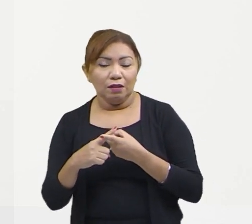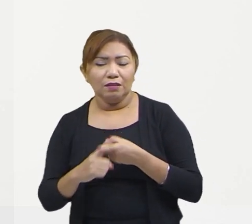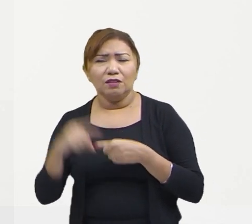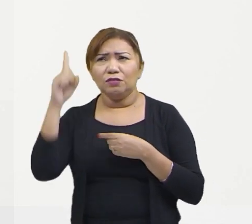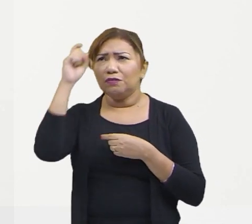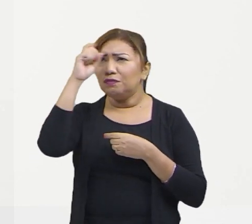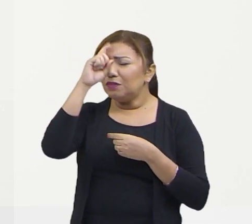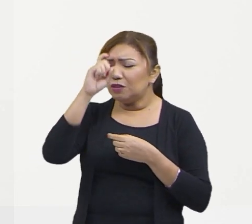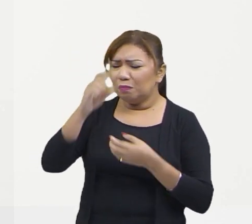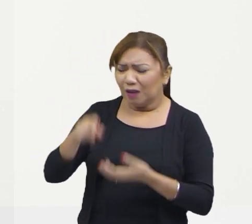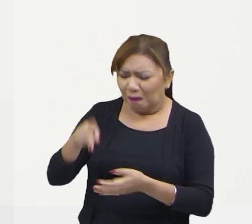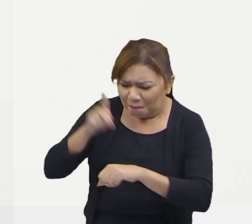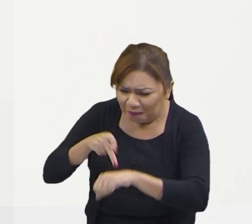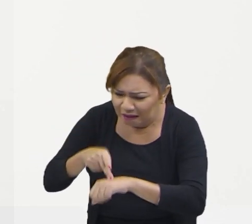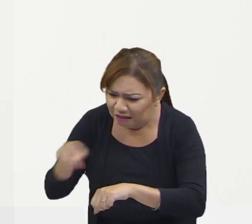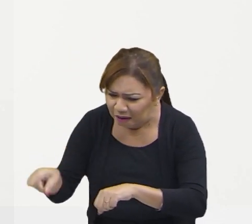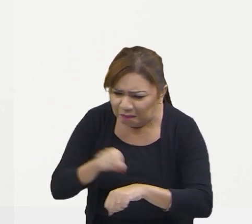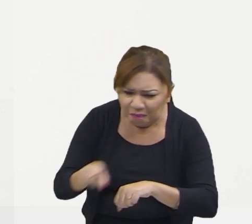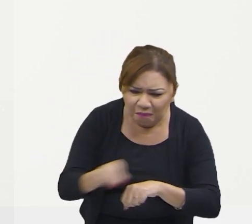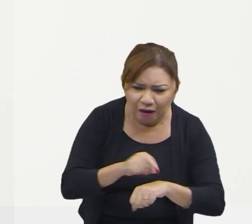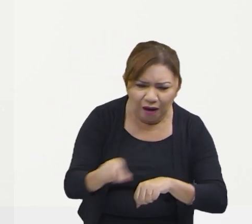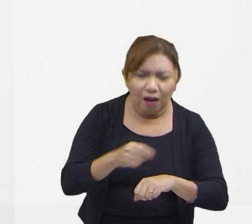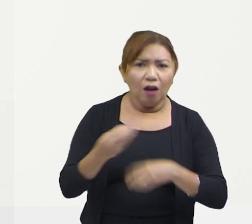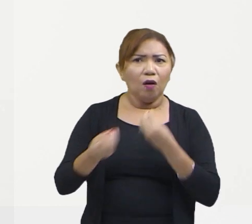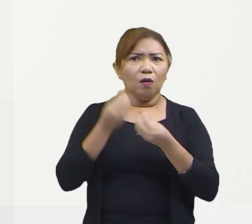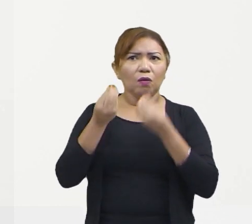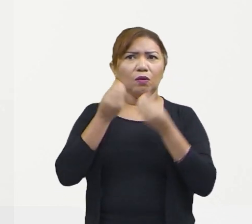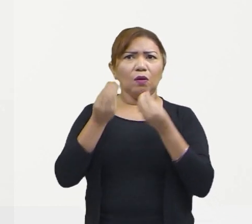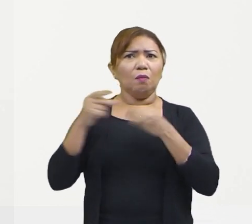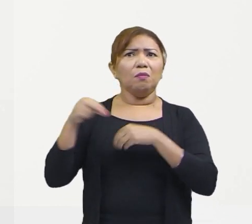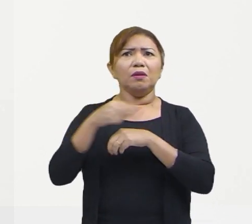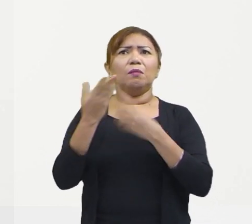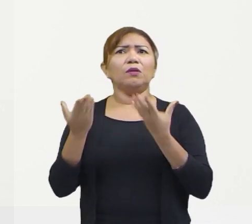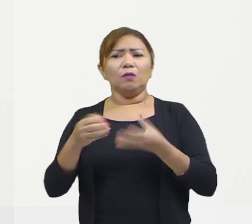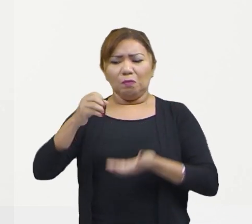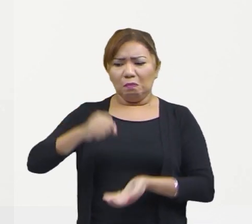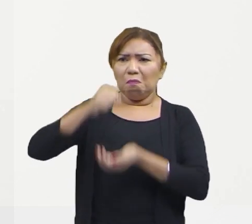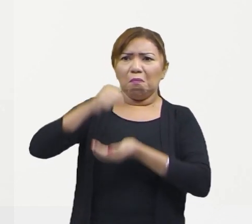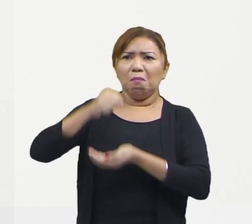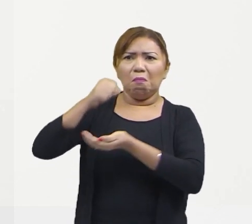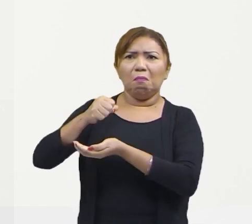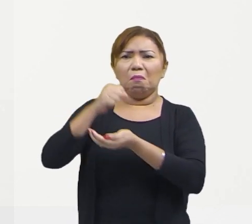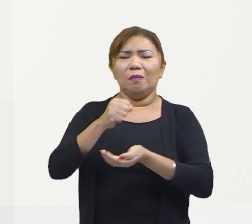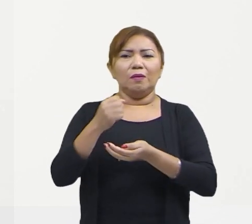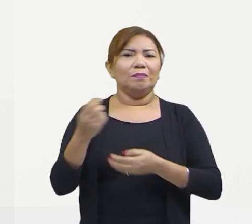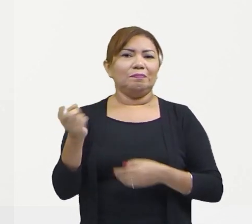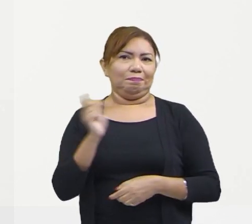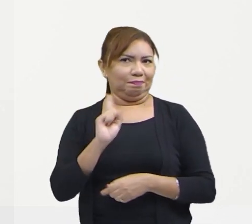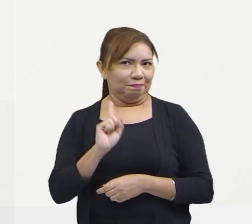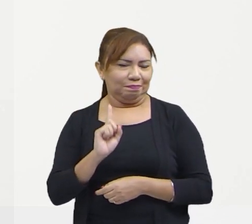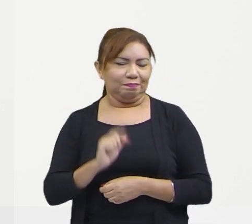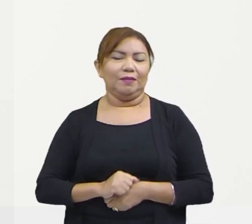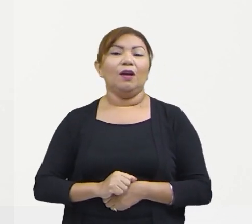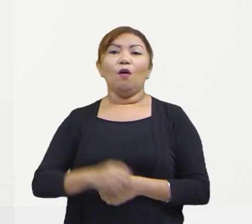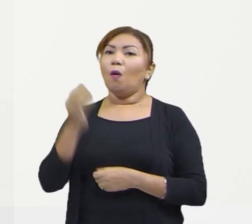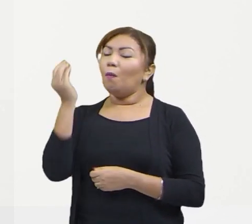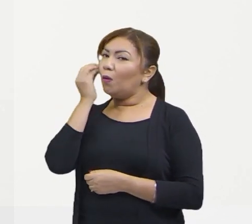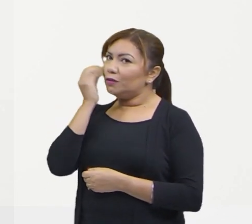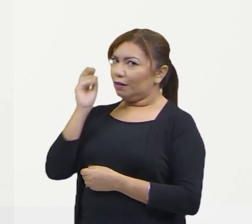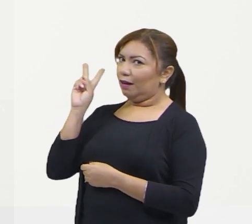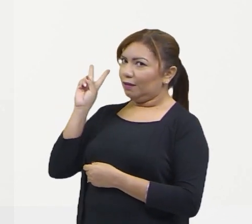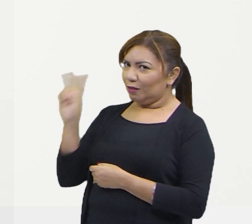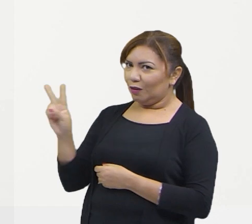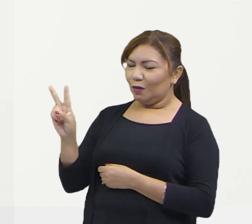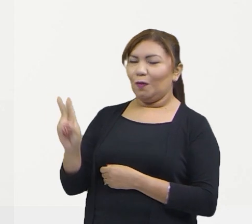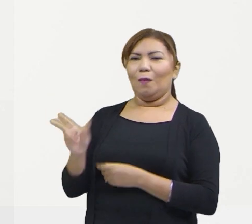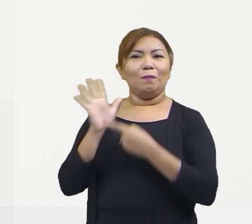monte de saquinho de pedrinhas. Já imaginaram? Agora, vou mostrar para vocês a imagem de uma